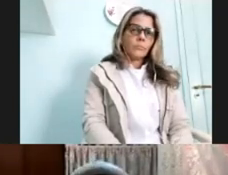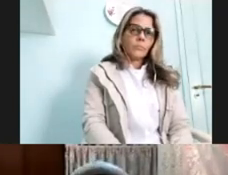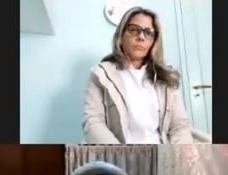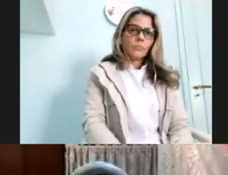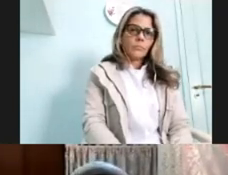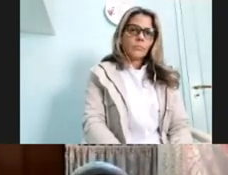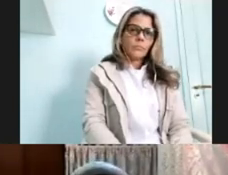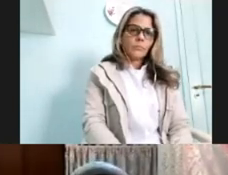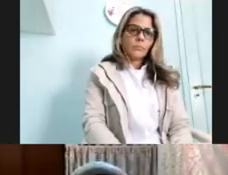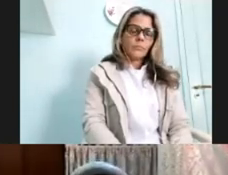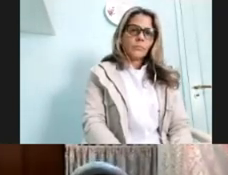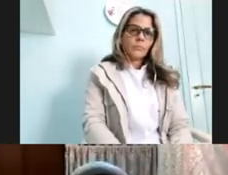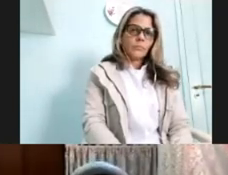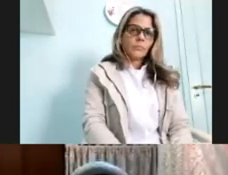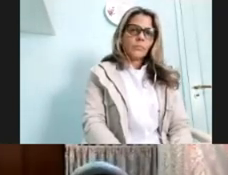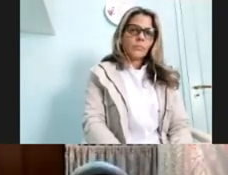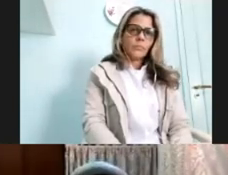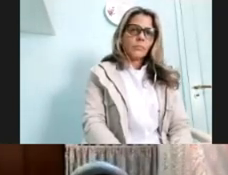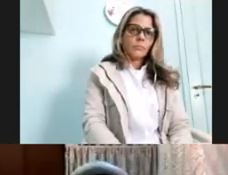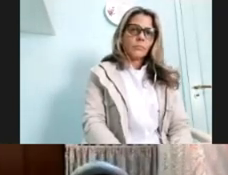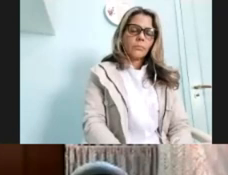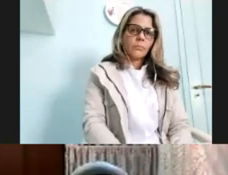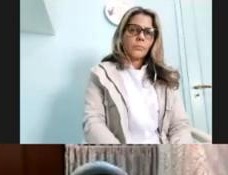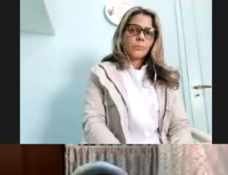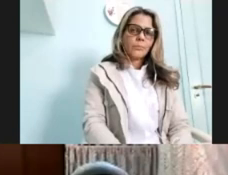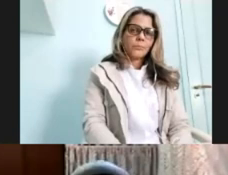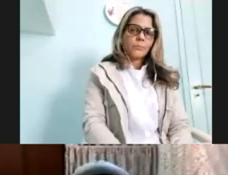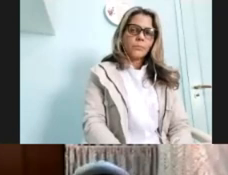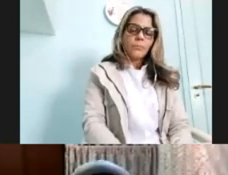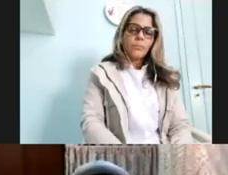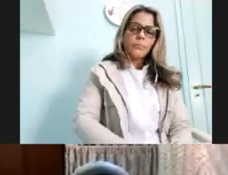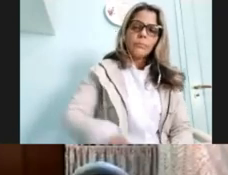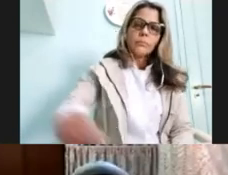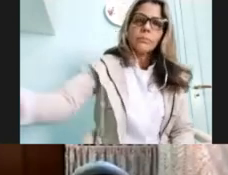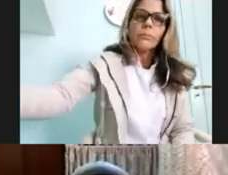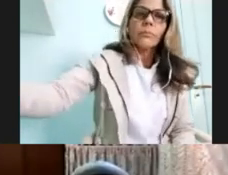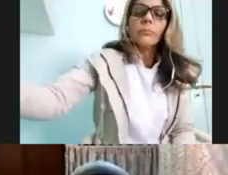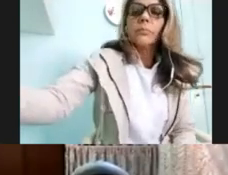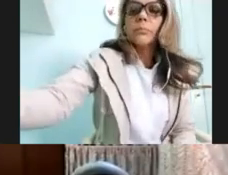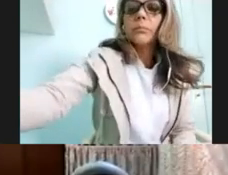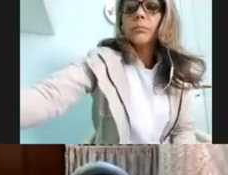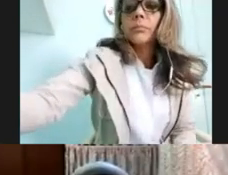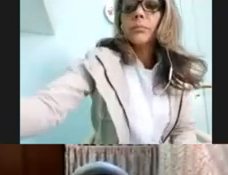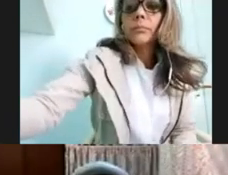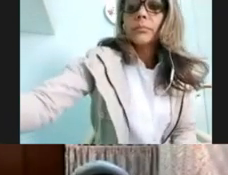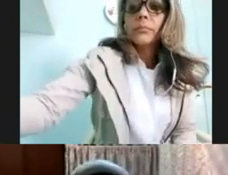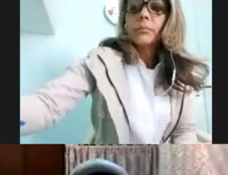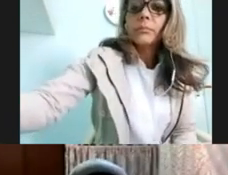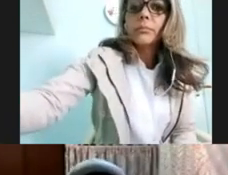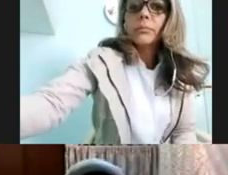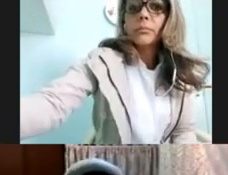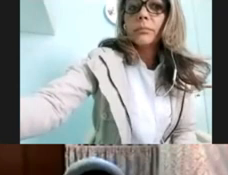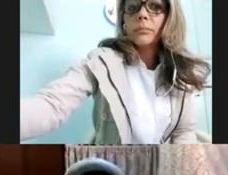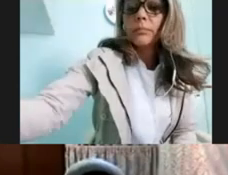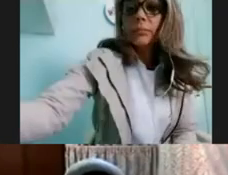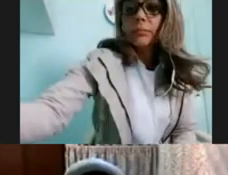Gratidão por tudo. Você é muito especial, que Deus te abençoe, te ilumine sempre a você e toda a sua equipe. Parabéns.